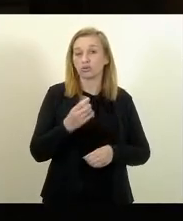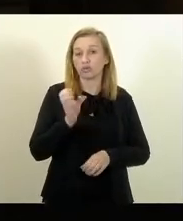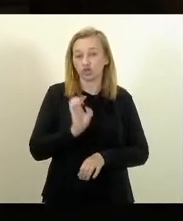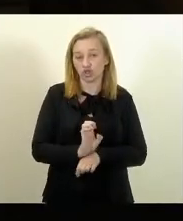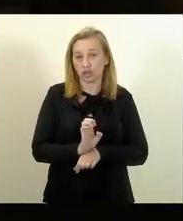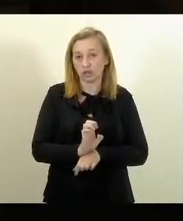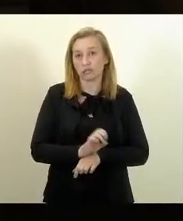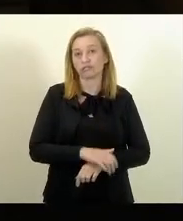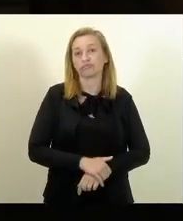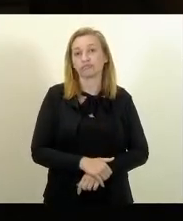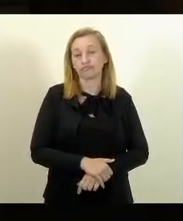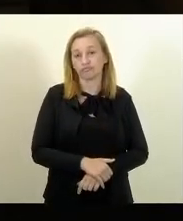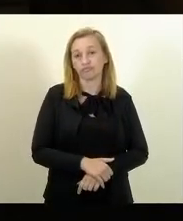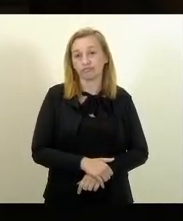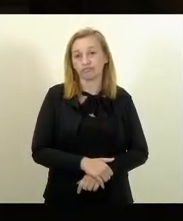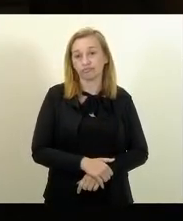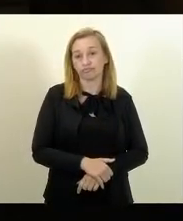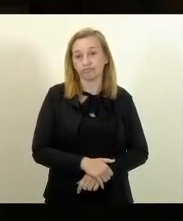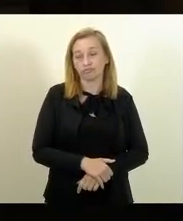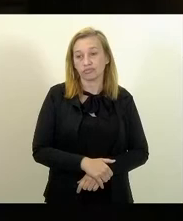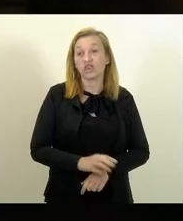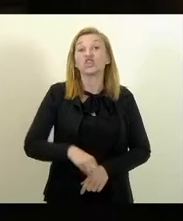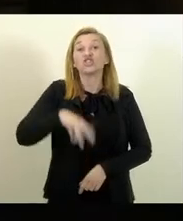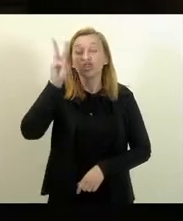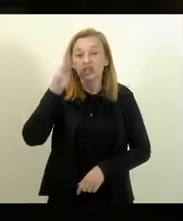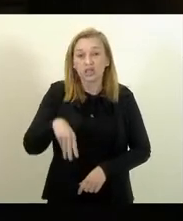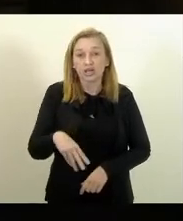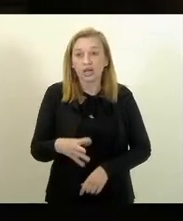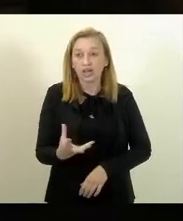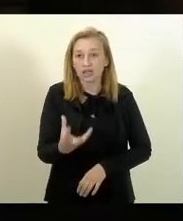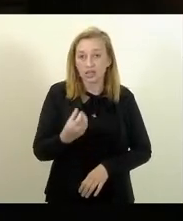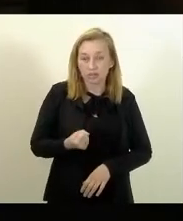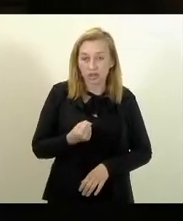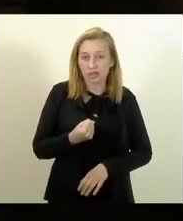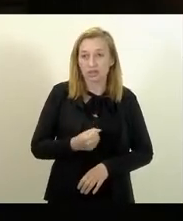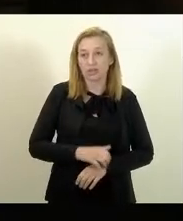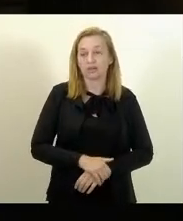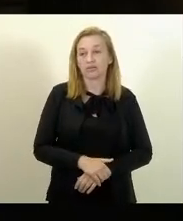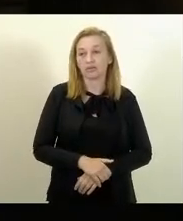né, através de quem recebesse o benefício fiscal,